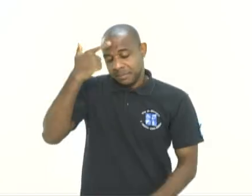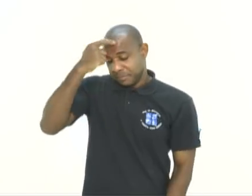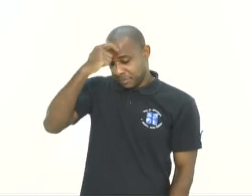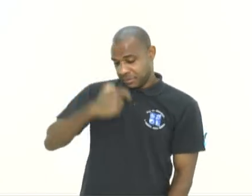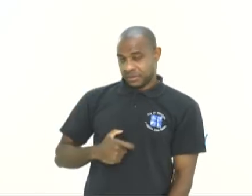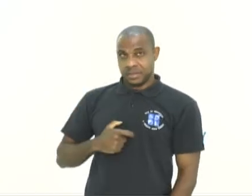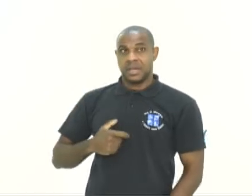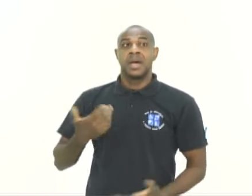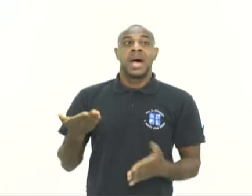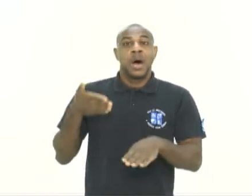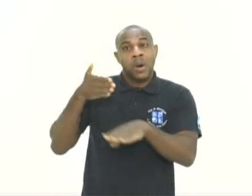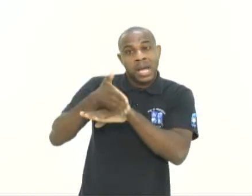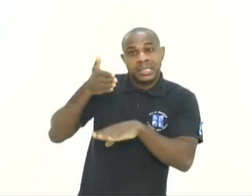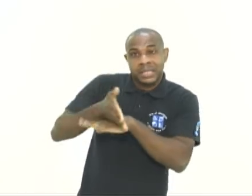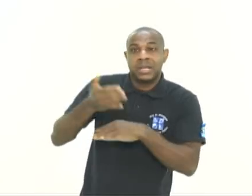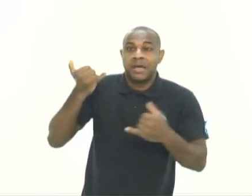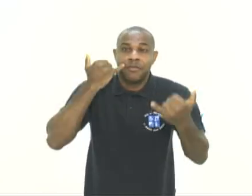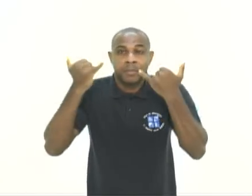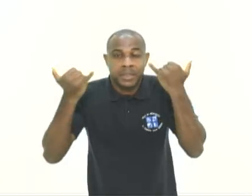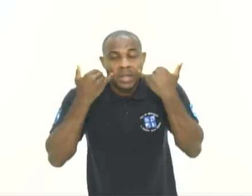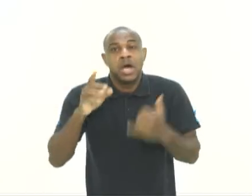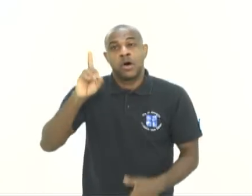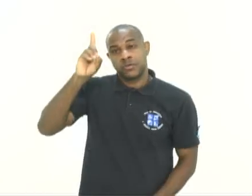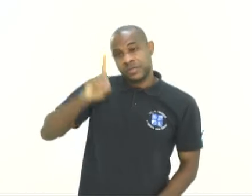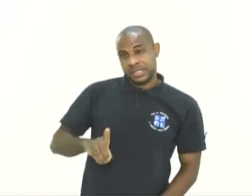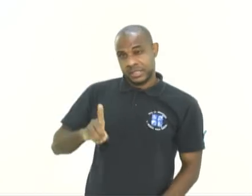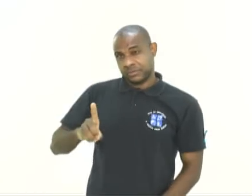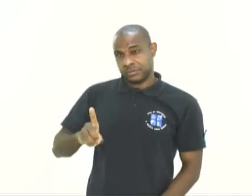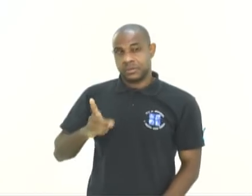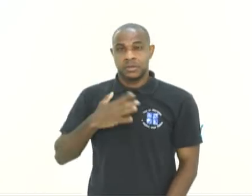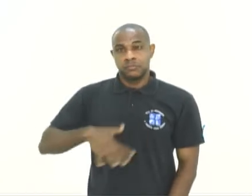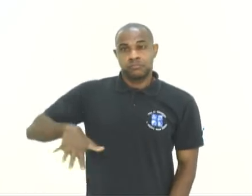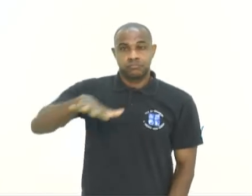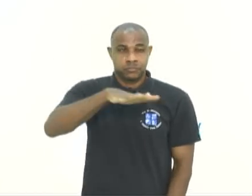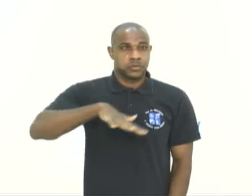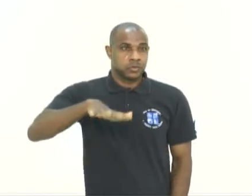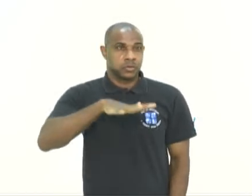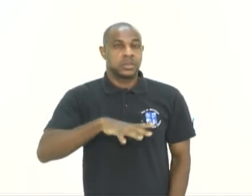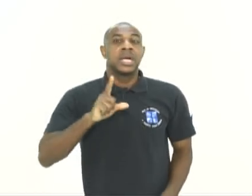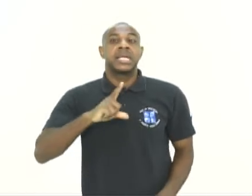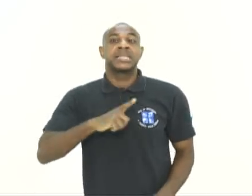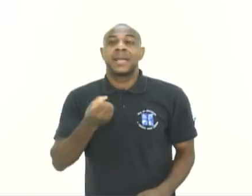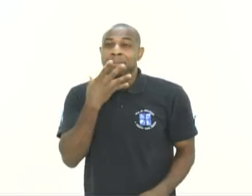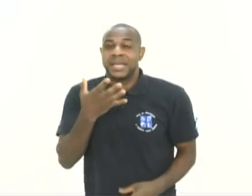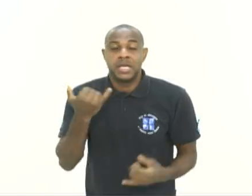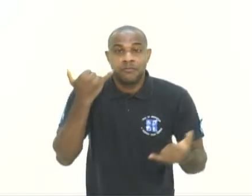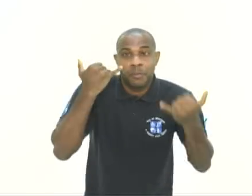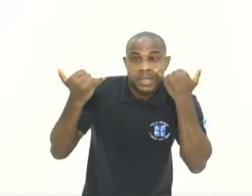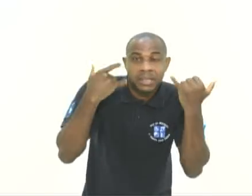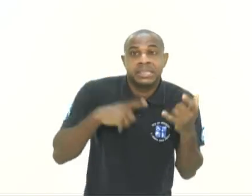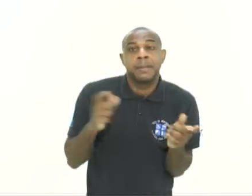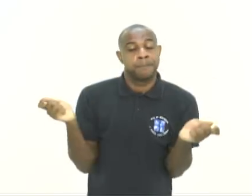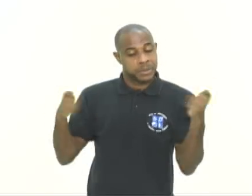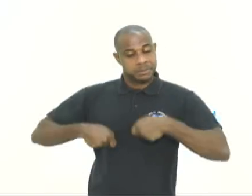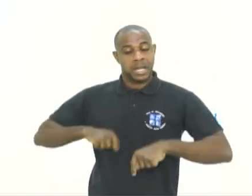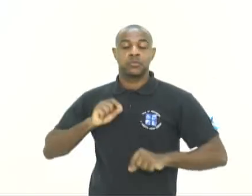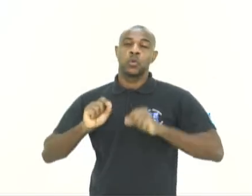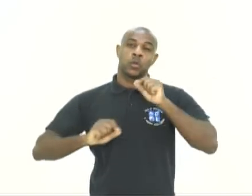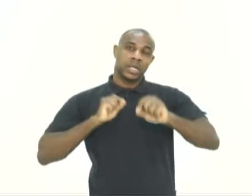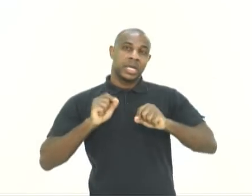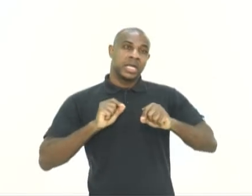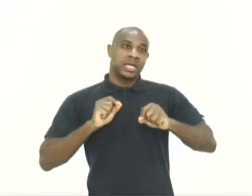o acesso à informação é um direito que antecede os demais, pois quem está bem informado tem maiores possibilidades